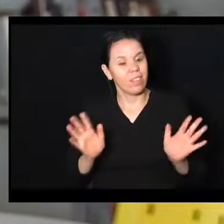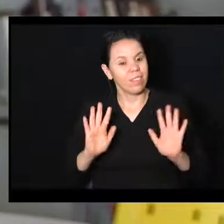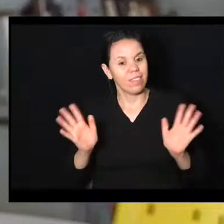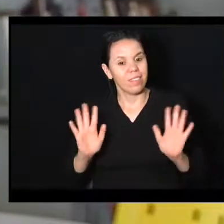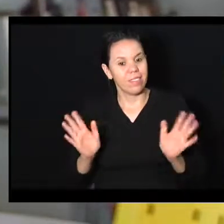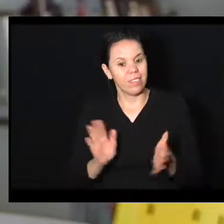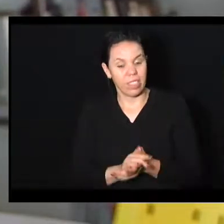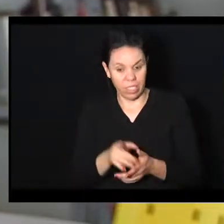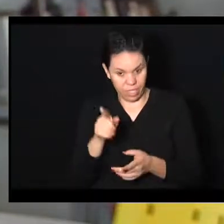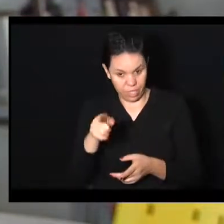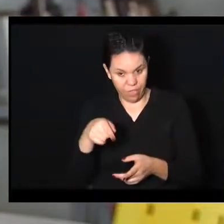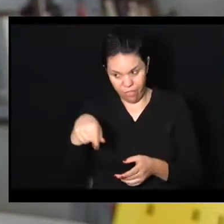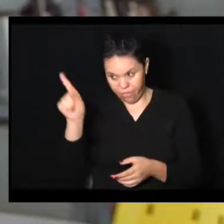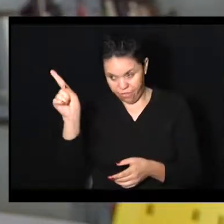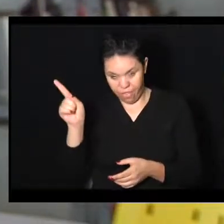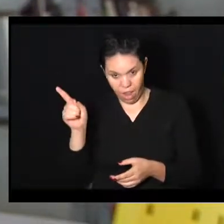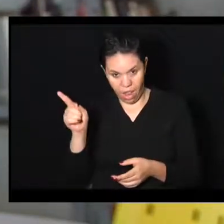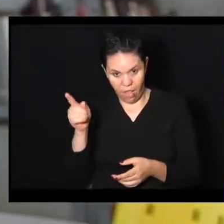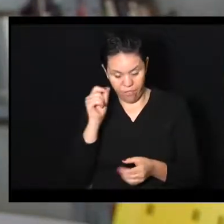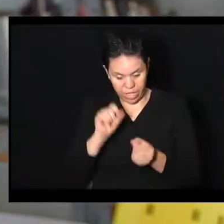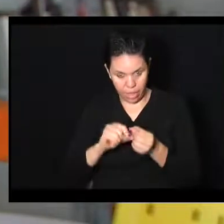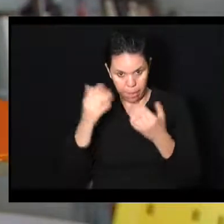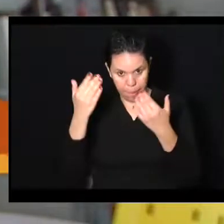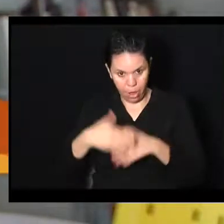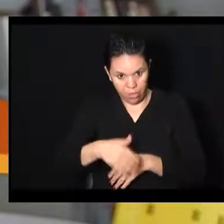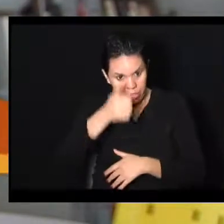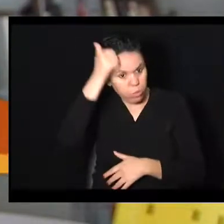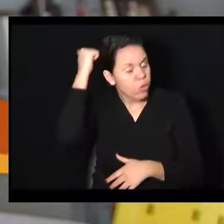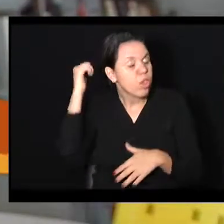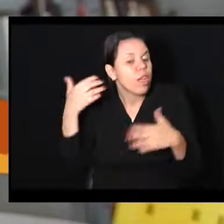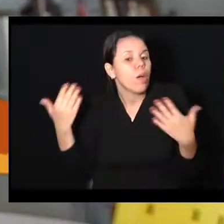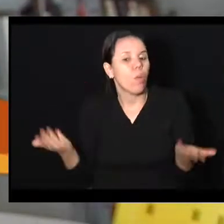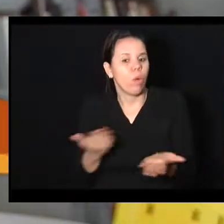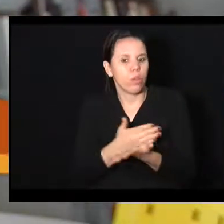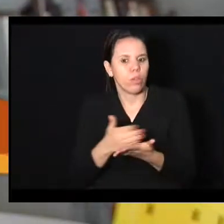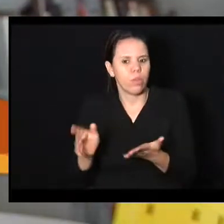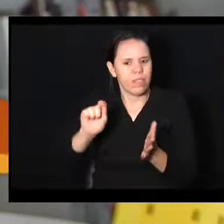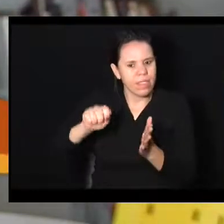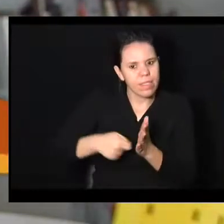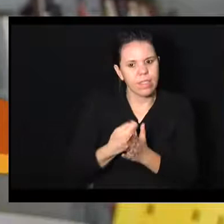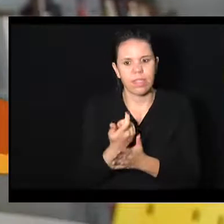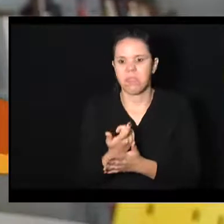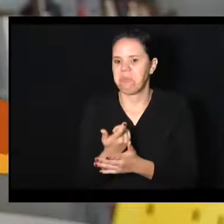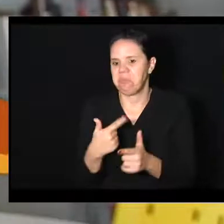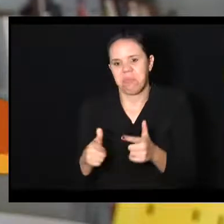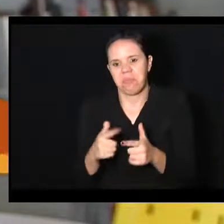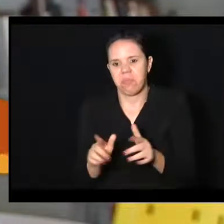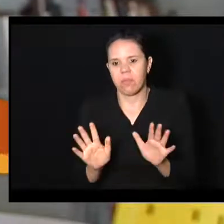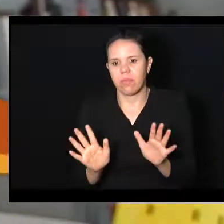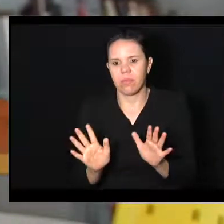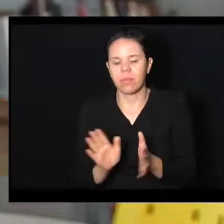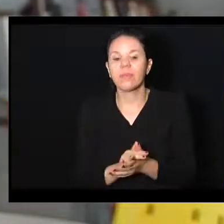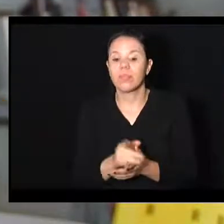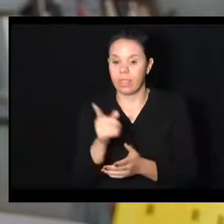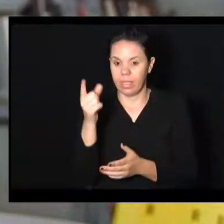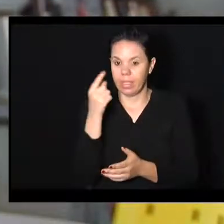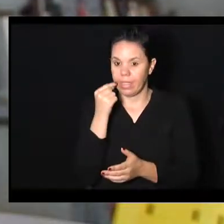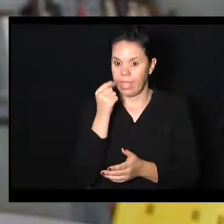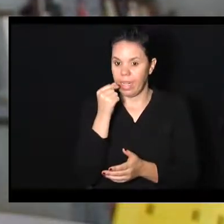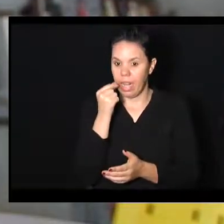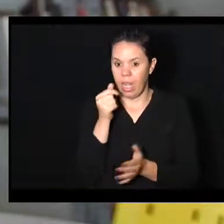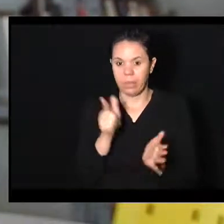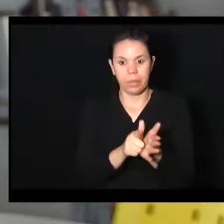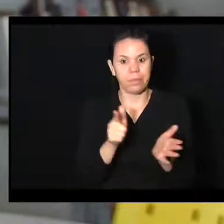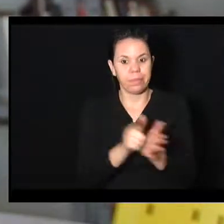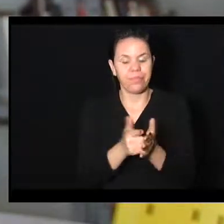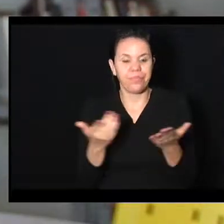Olá, vai prestar vestibular? Já sabe quando começam as inscrições? Não tem problema. Lápis e papel na mão,